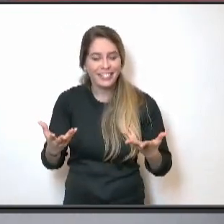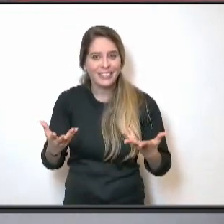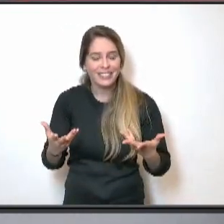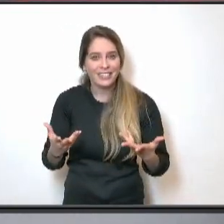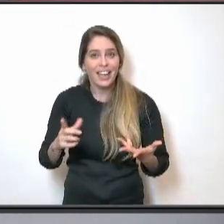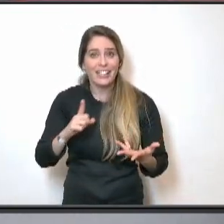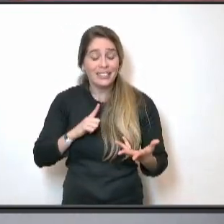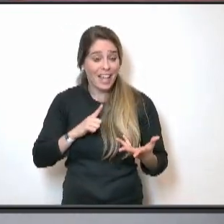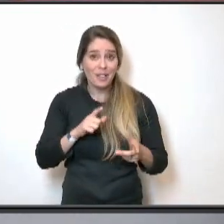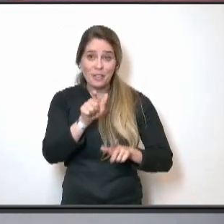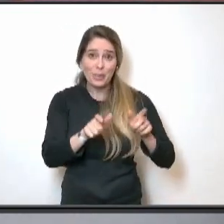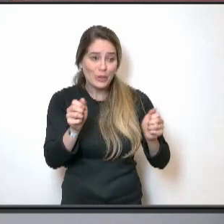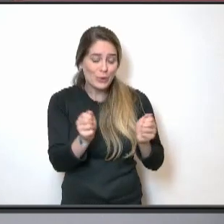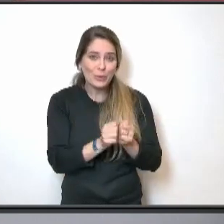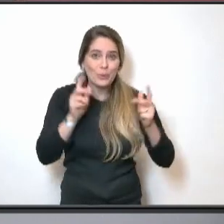mesmas pessoas.